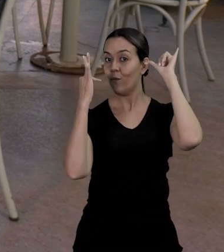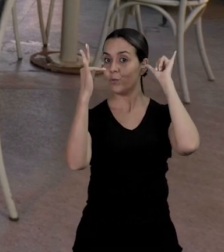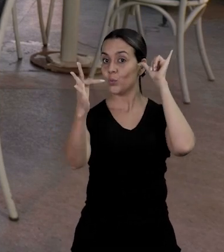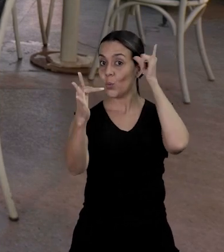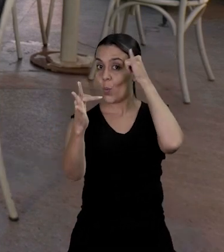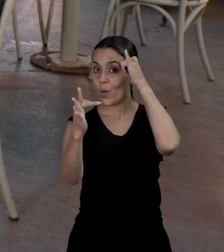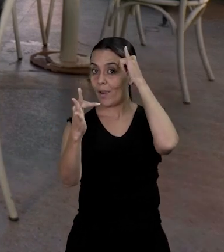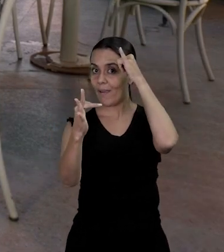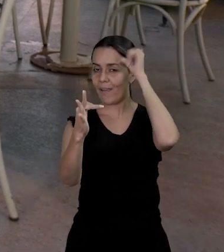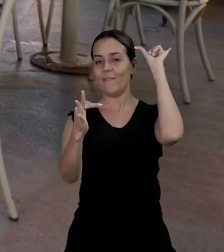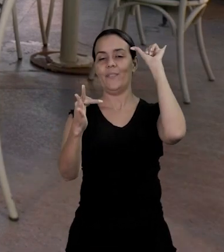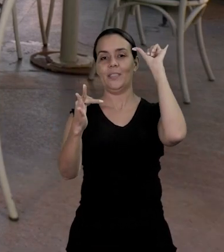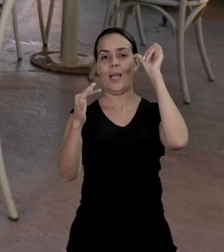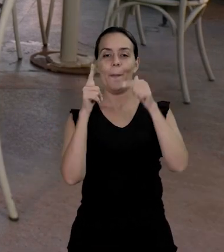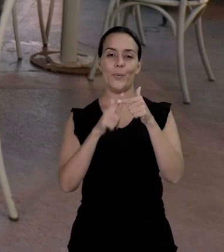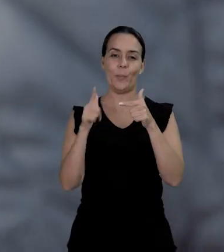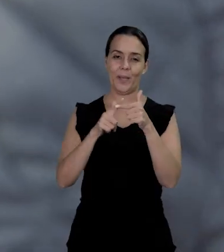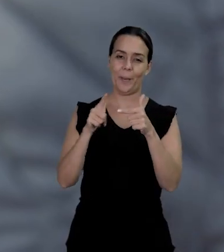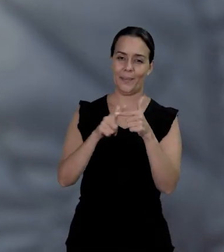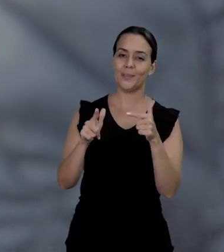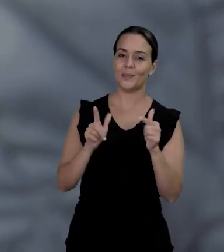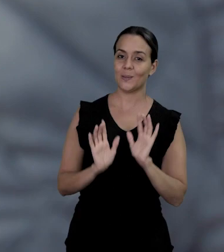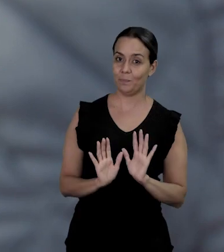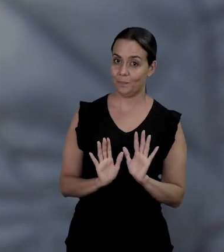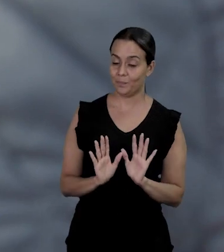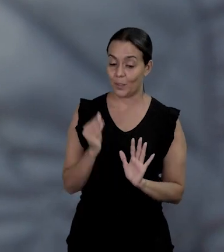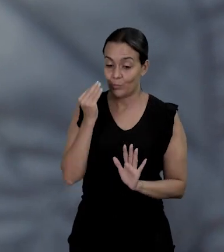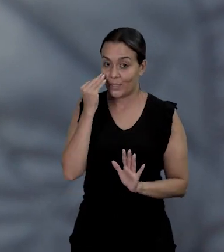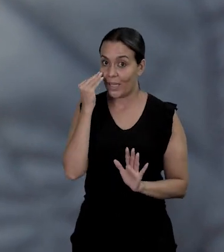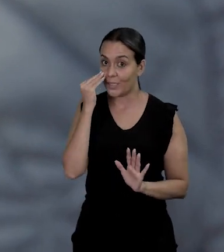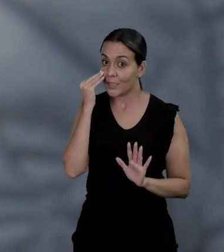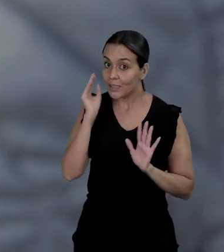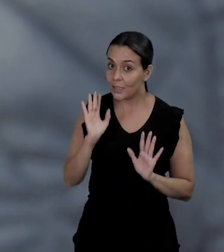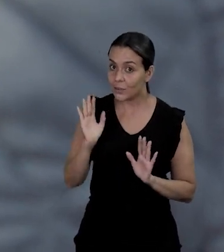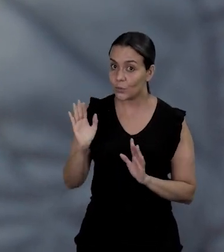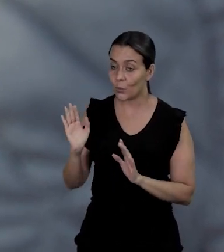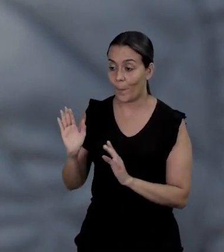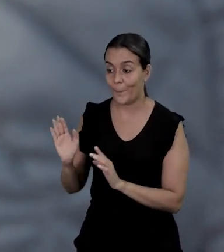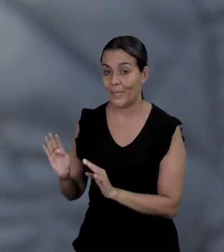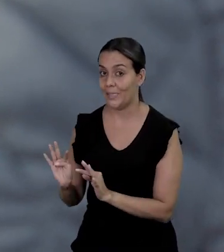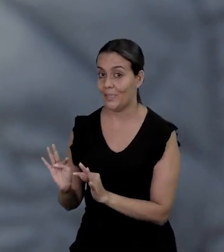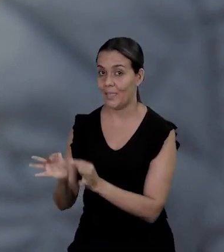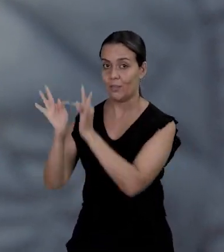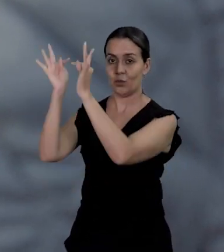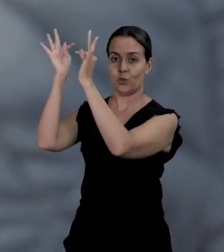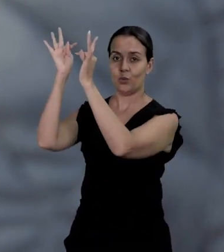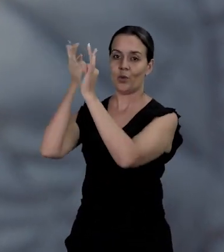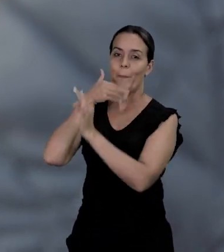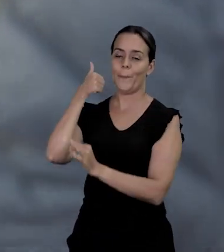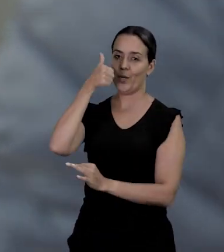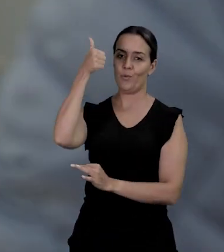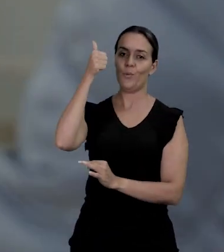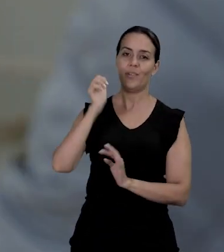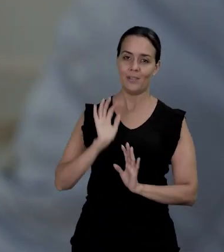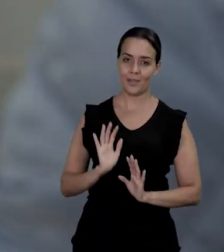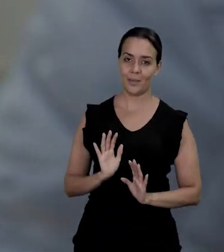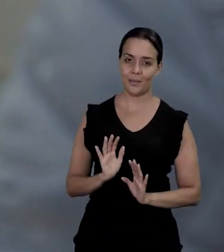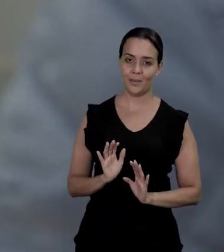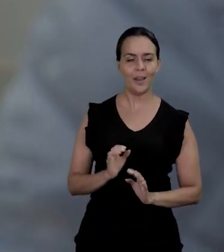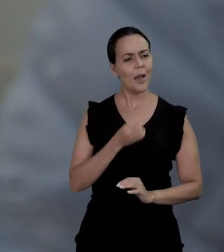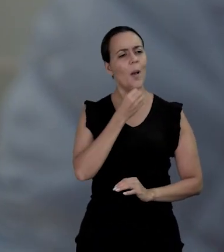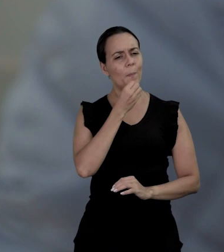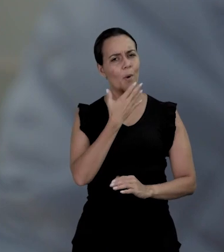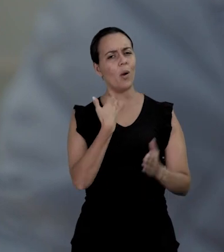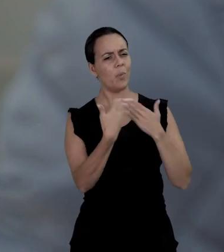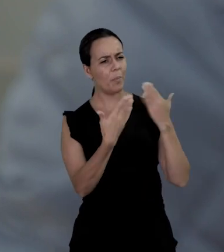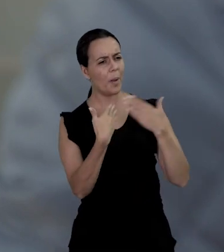andar pro destino que a gente quer. Ai, Diogo, muito bom assim, ter essa conversa com você, porque eu tenho todas essas questões que eu aprendi o raso da técnica,